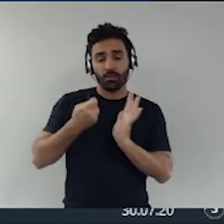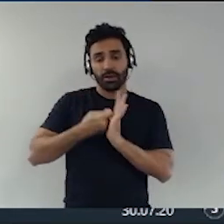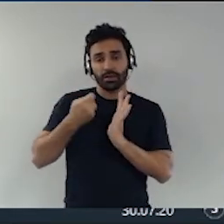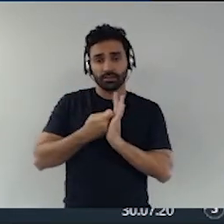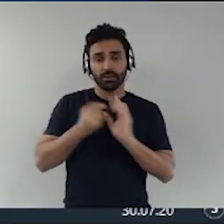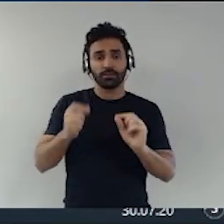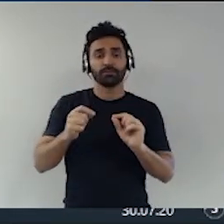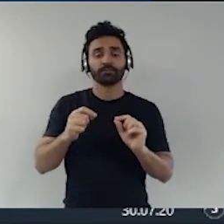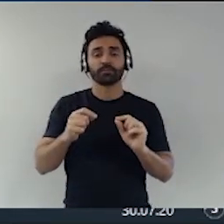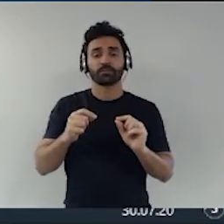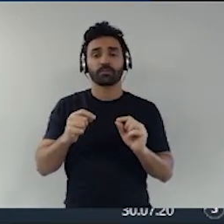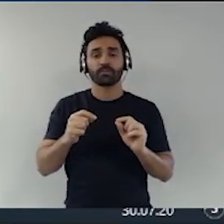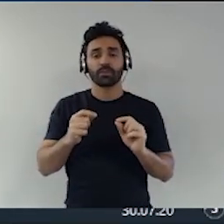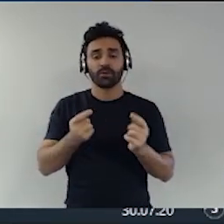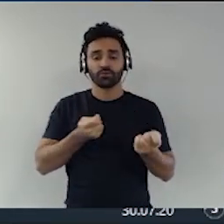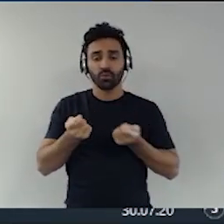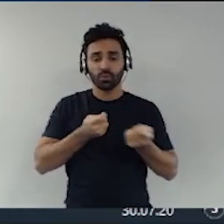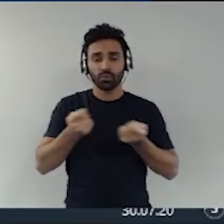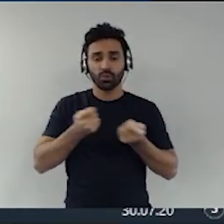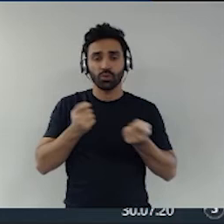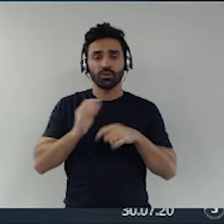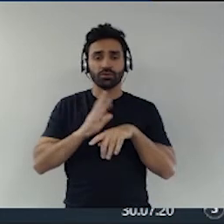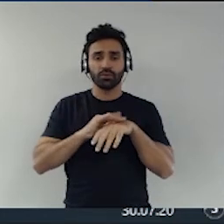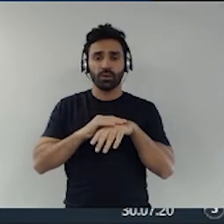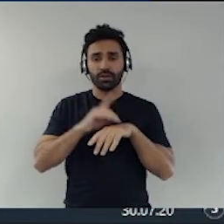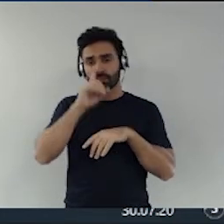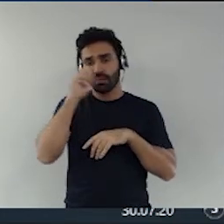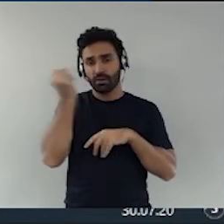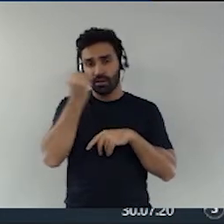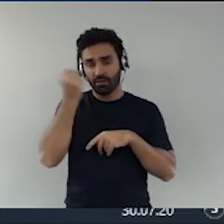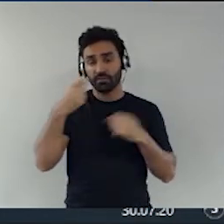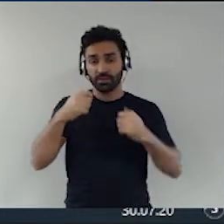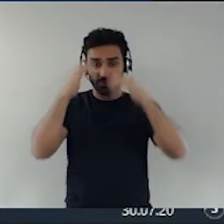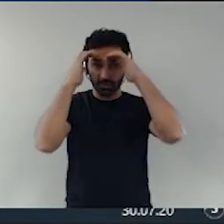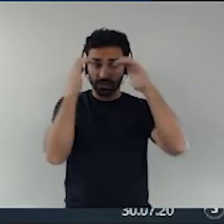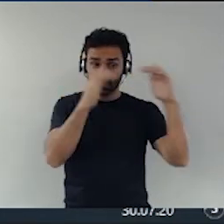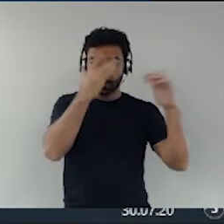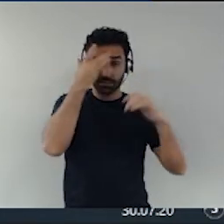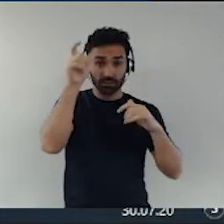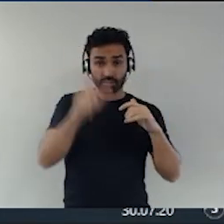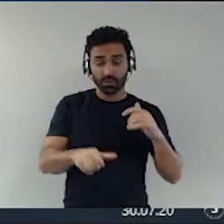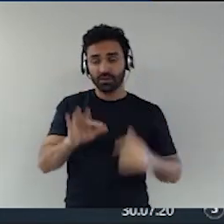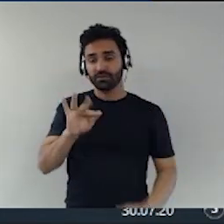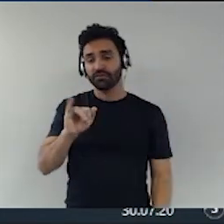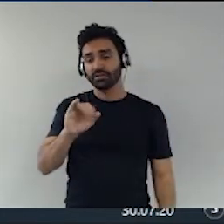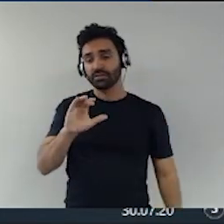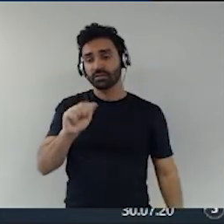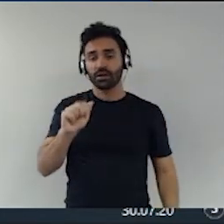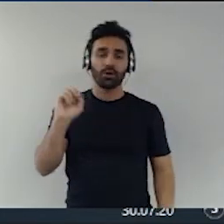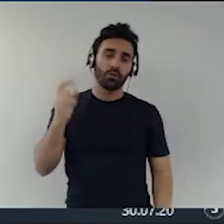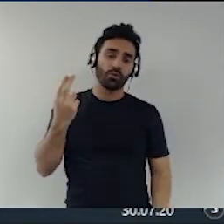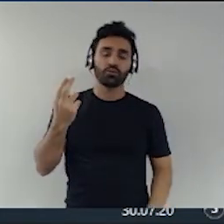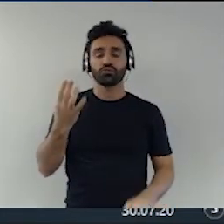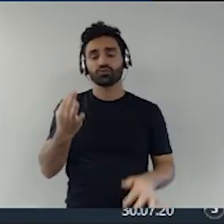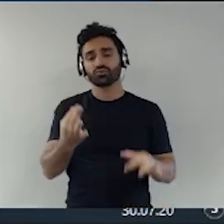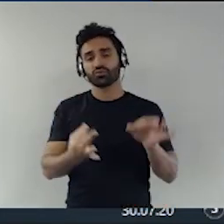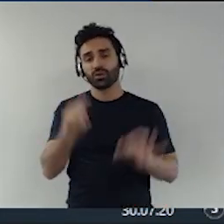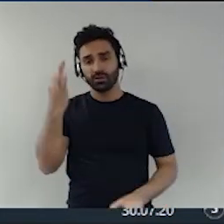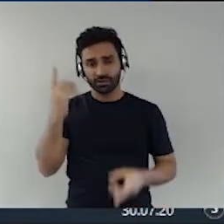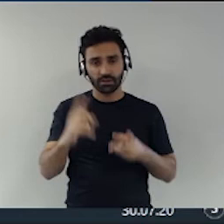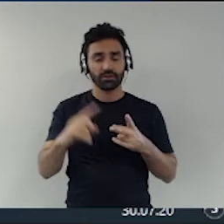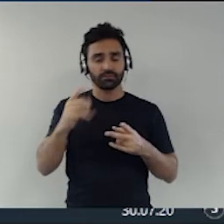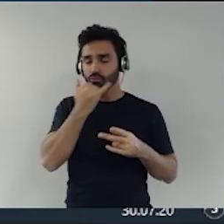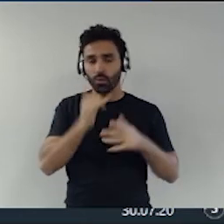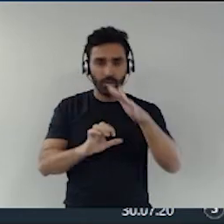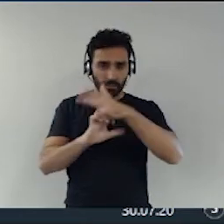que as medidas de controle de doenças e agravos devem ser obedecidas pelas pessoas físicas e jurídicas, públicas ou privadas,